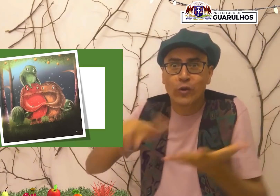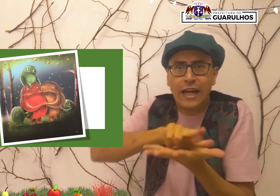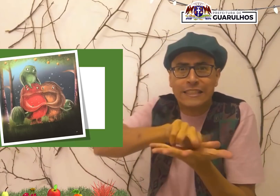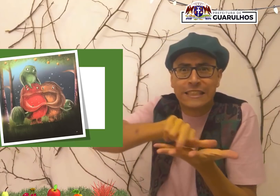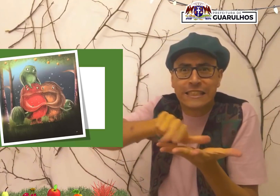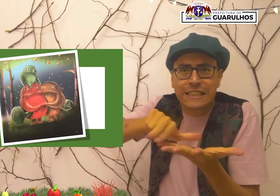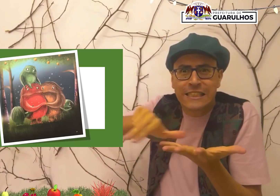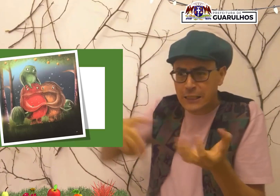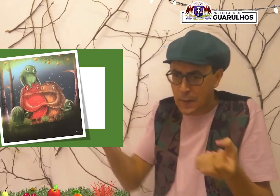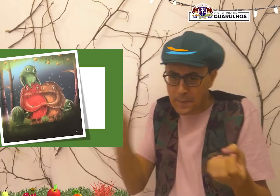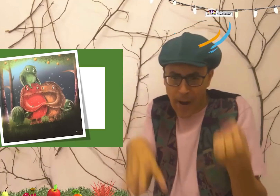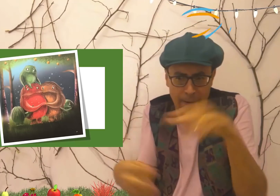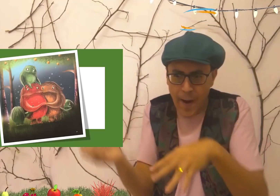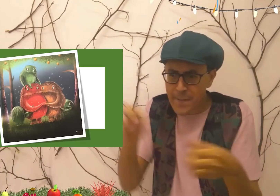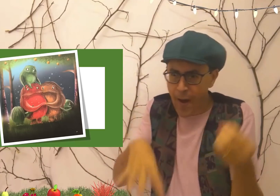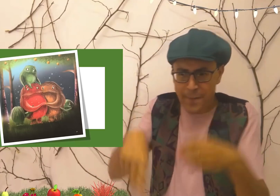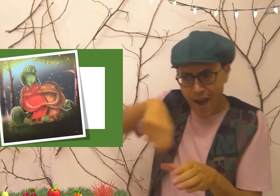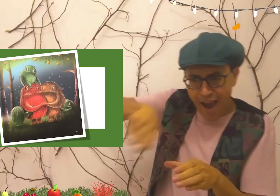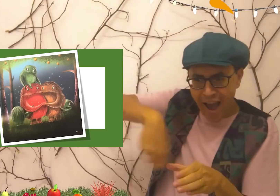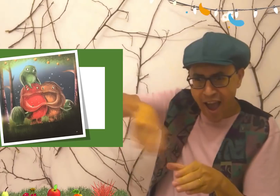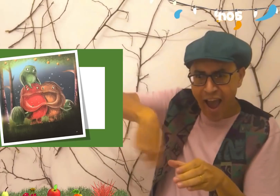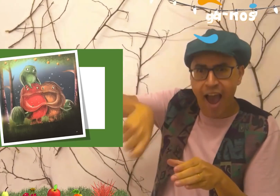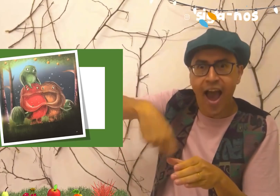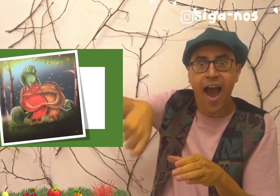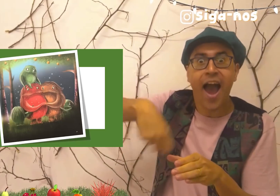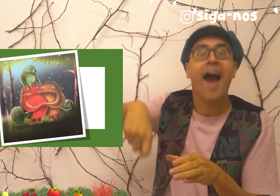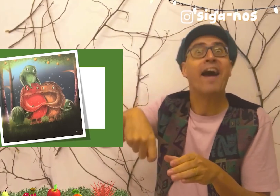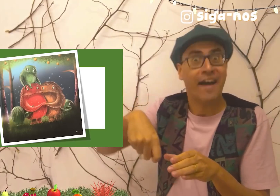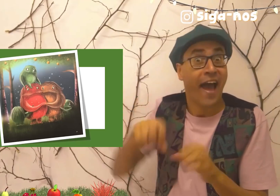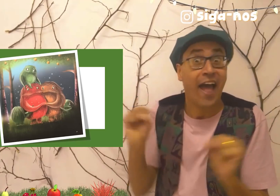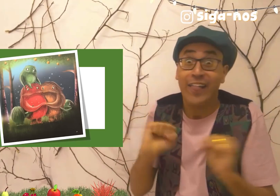adoram salada de frutas.